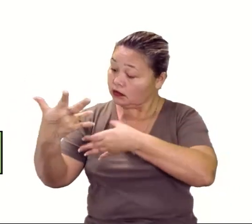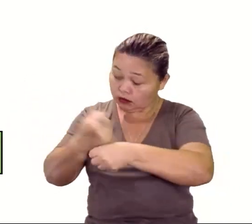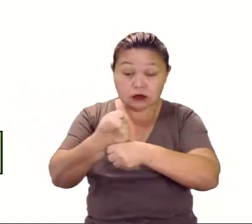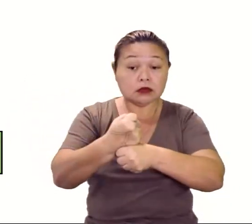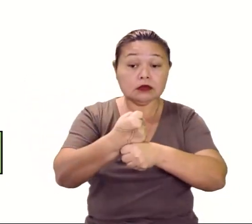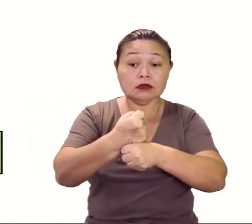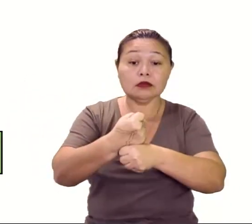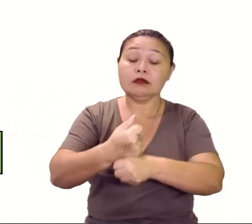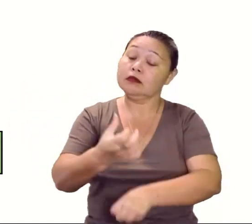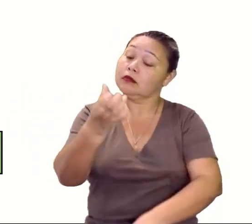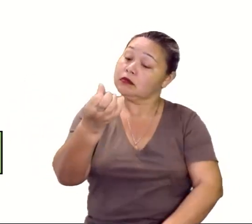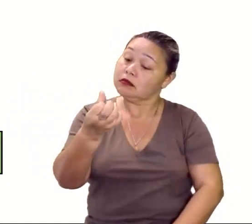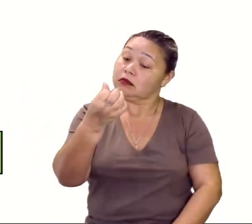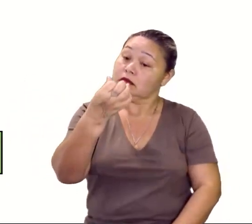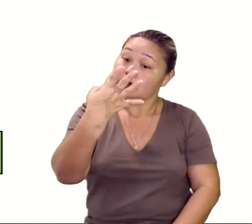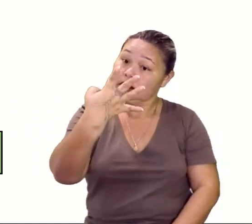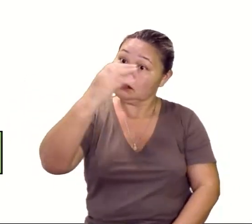tudo,